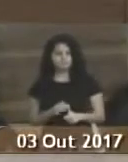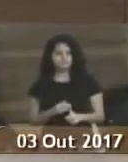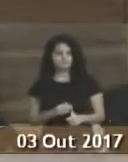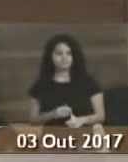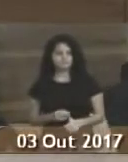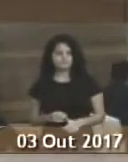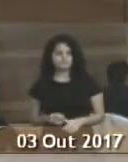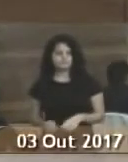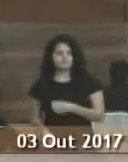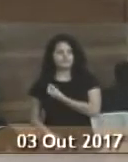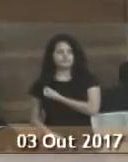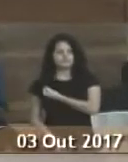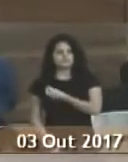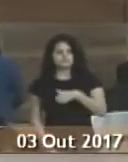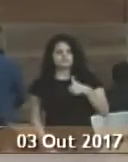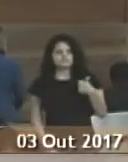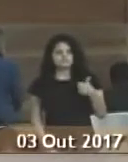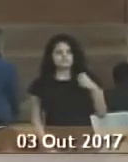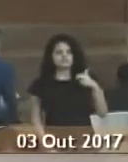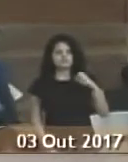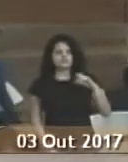pareceres de números